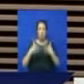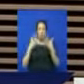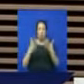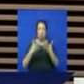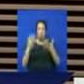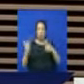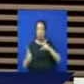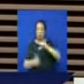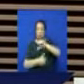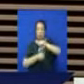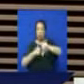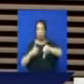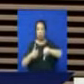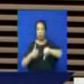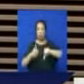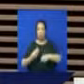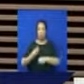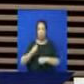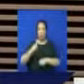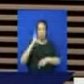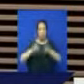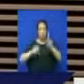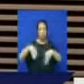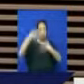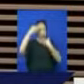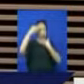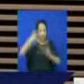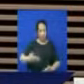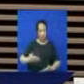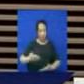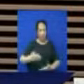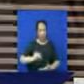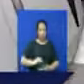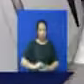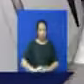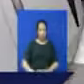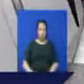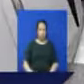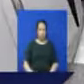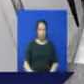de verdade a vida das pessoas. Muito obrigado pela oportunidade.